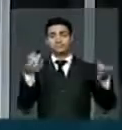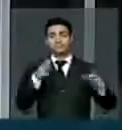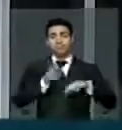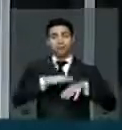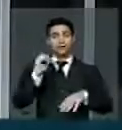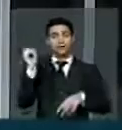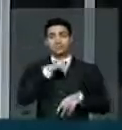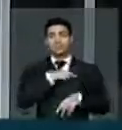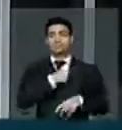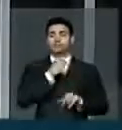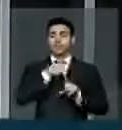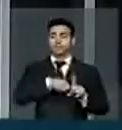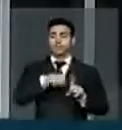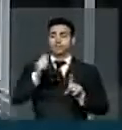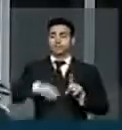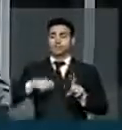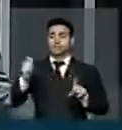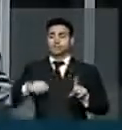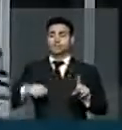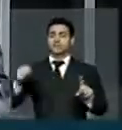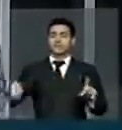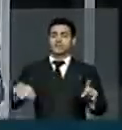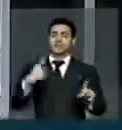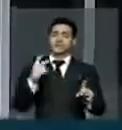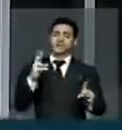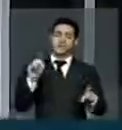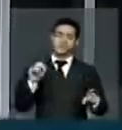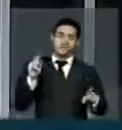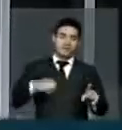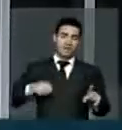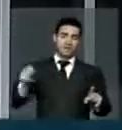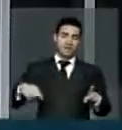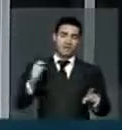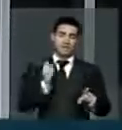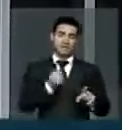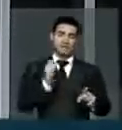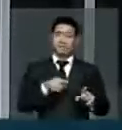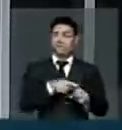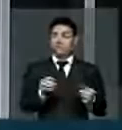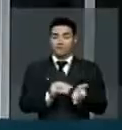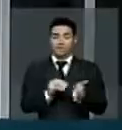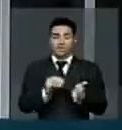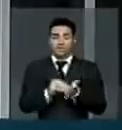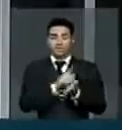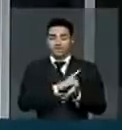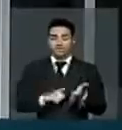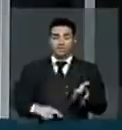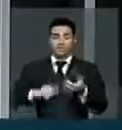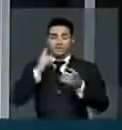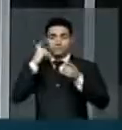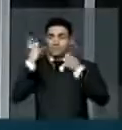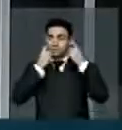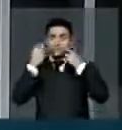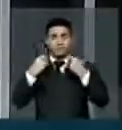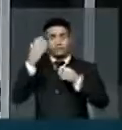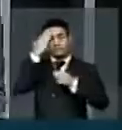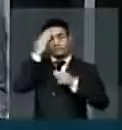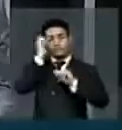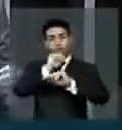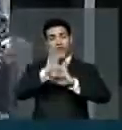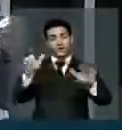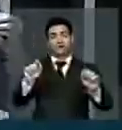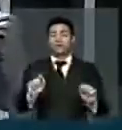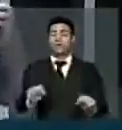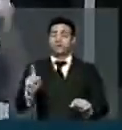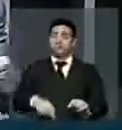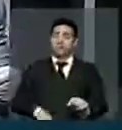mais difícil e mais onerosa, que é a manutenção, e que falta por parte do governo de Sergipe a sensibilidade necessária de entender